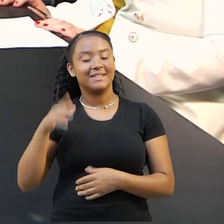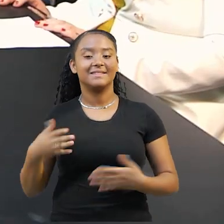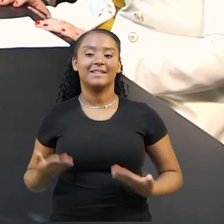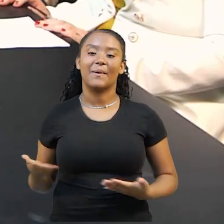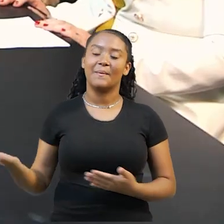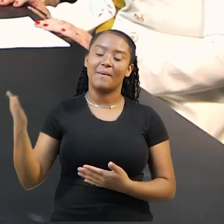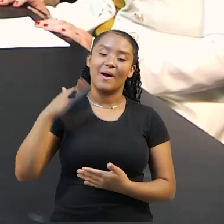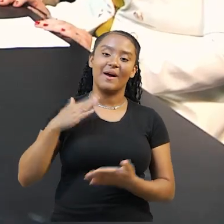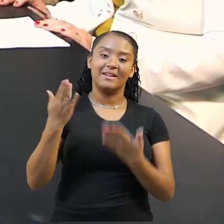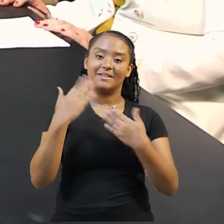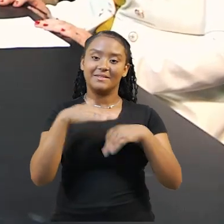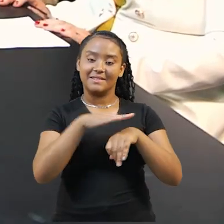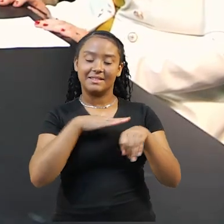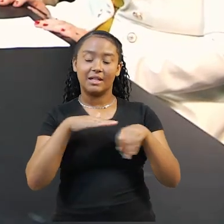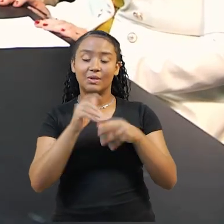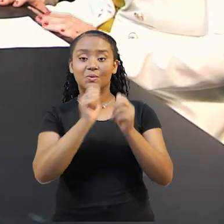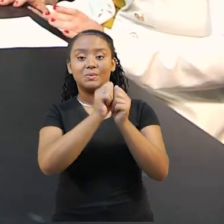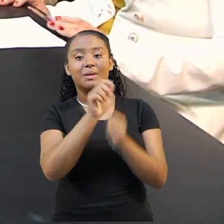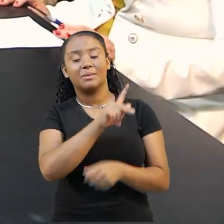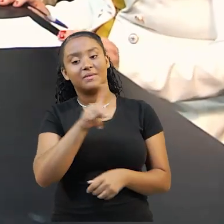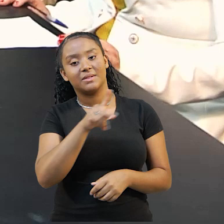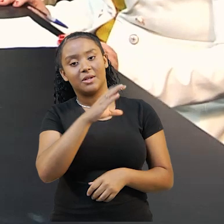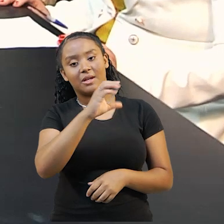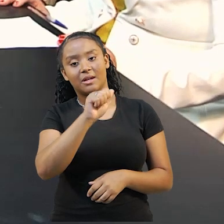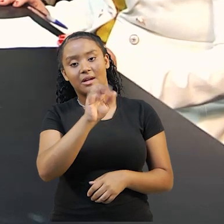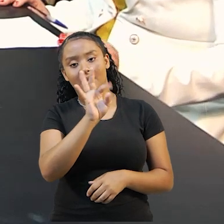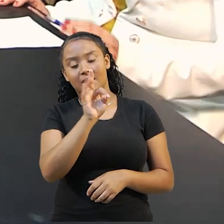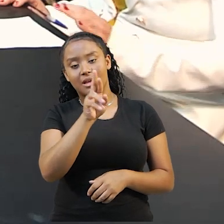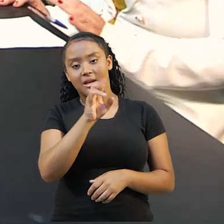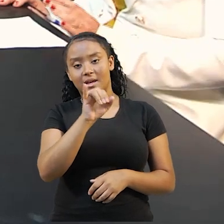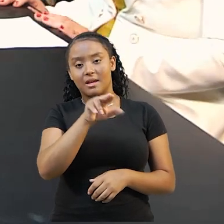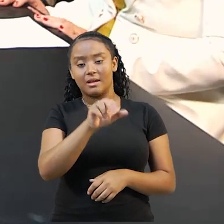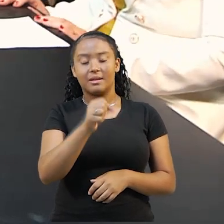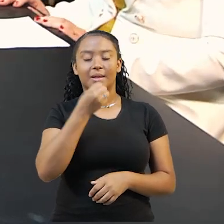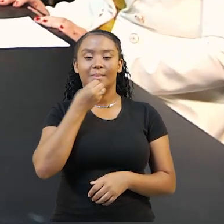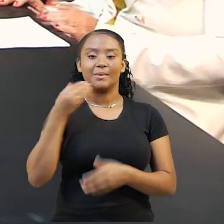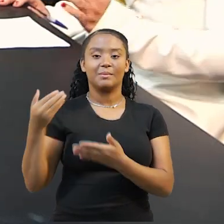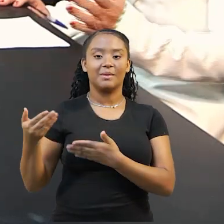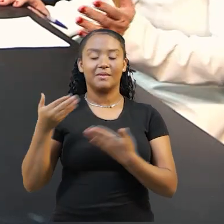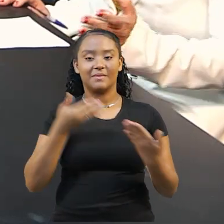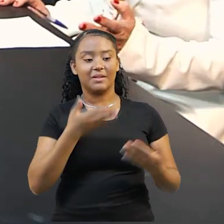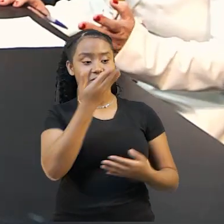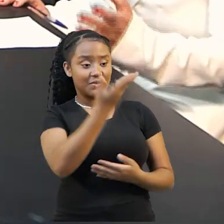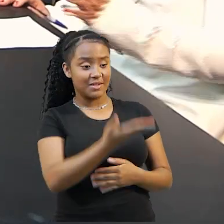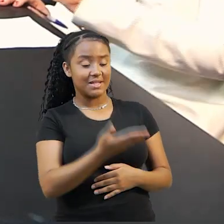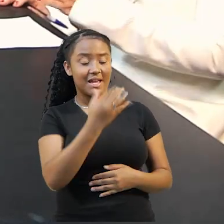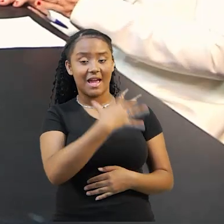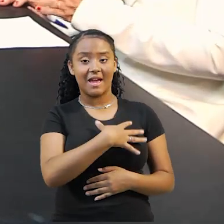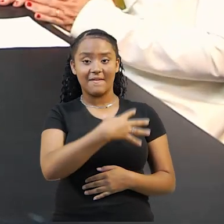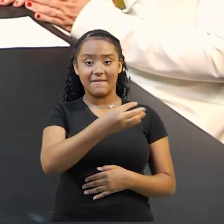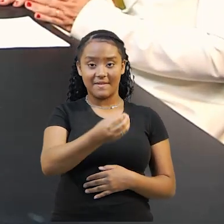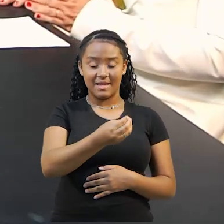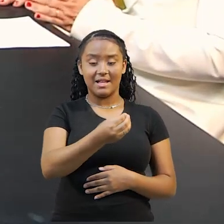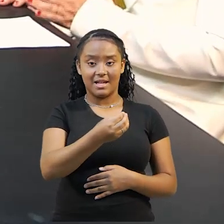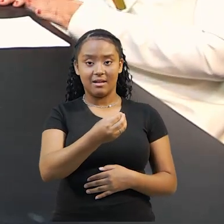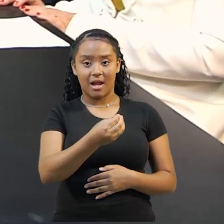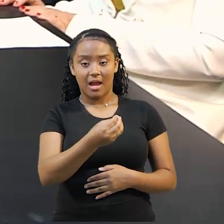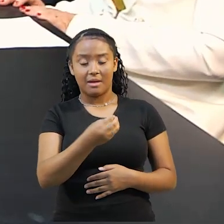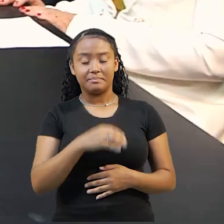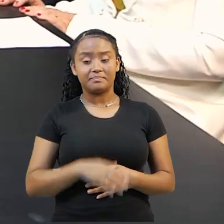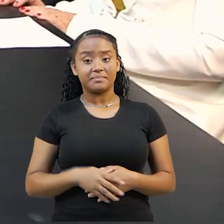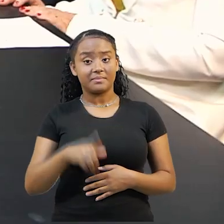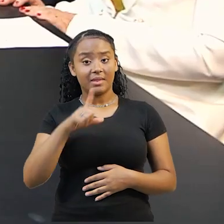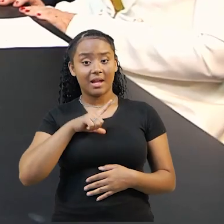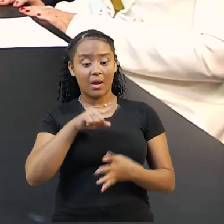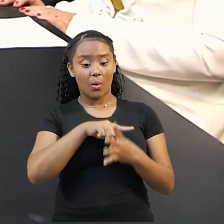a professora Catarina. Professora, seja muito bem-vinda. A senhora é filha de uma família com 4